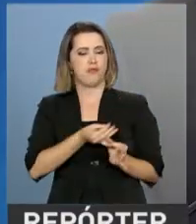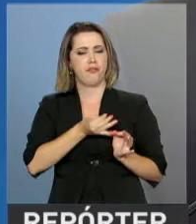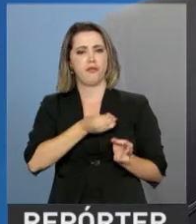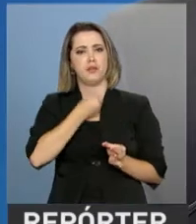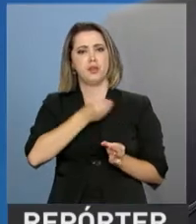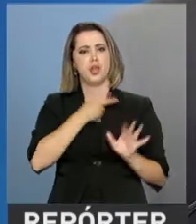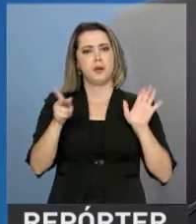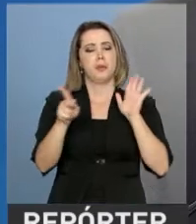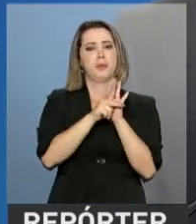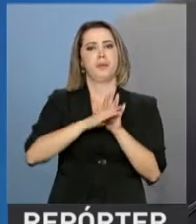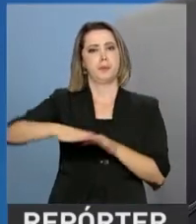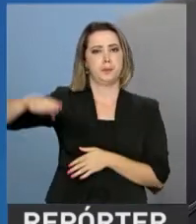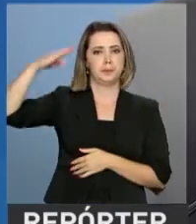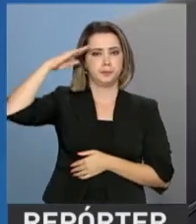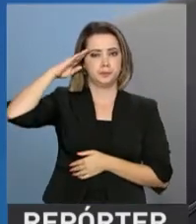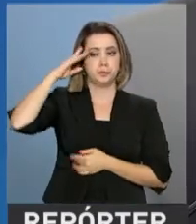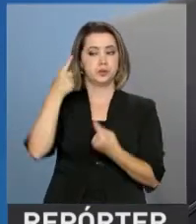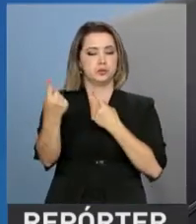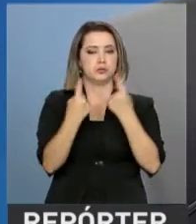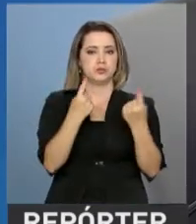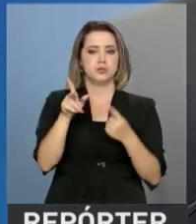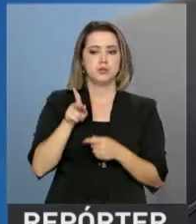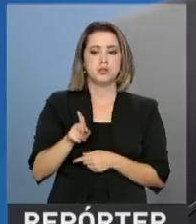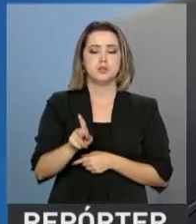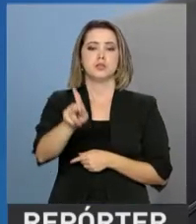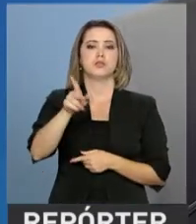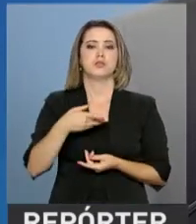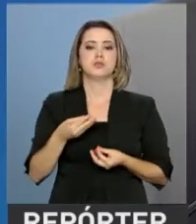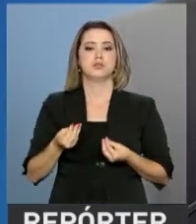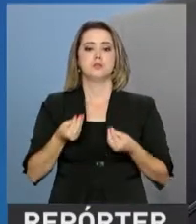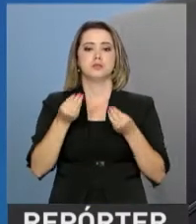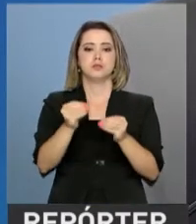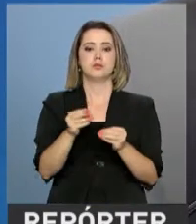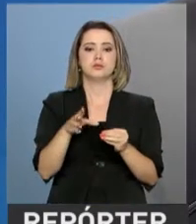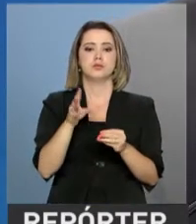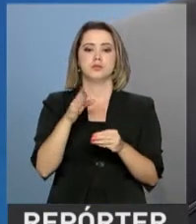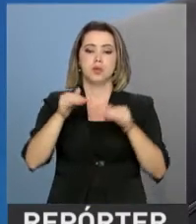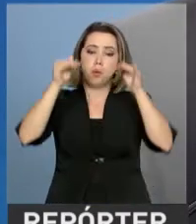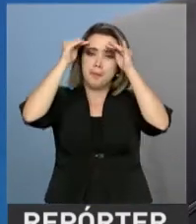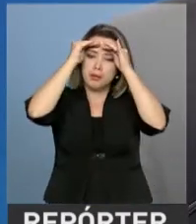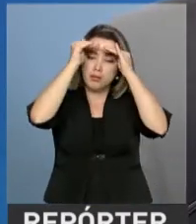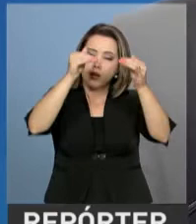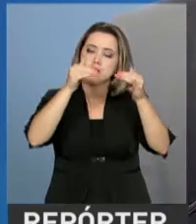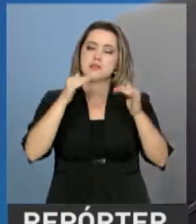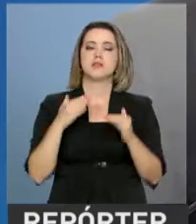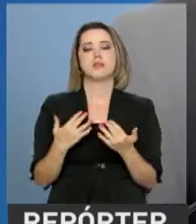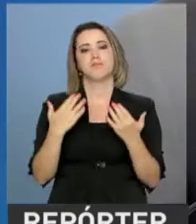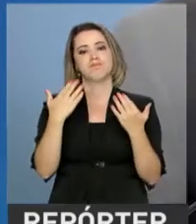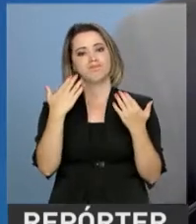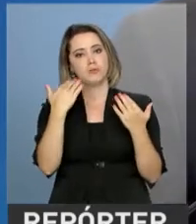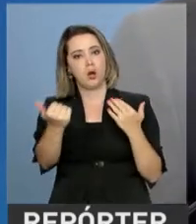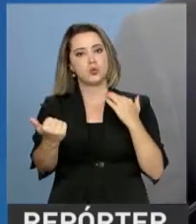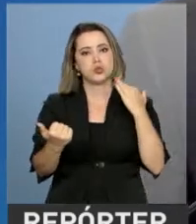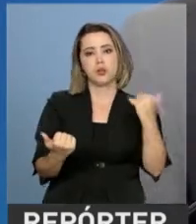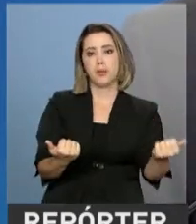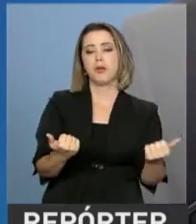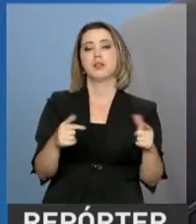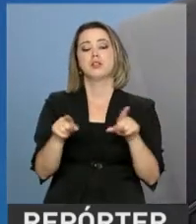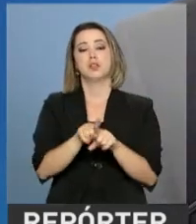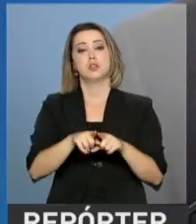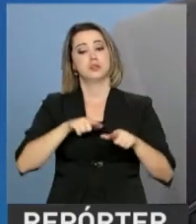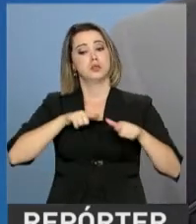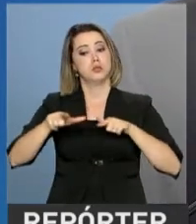vida de quem a cada dia aqui atende ao chamado avô cássio do